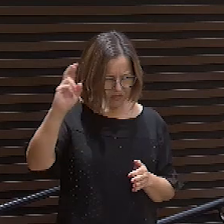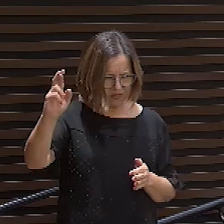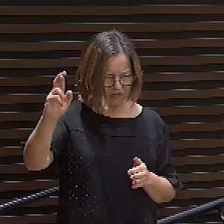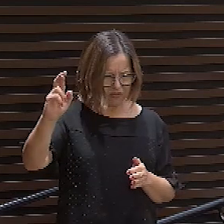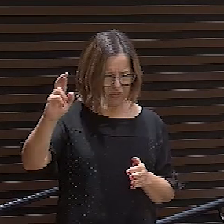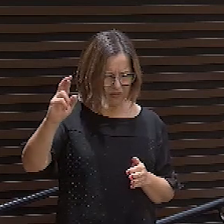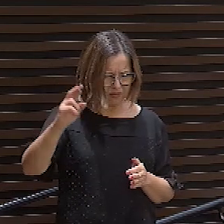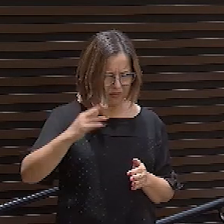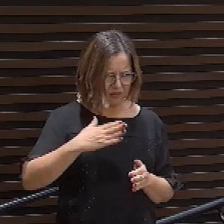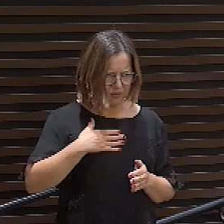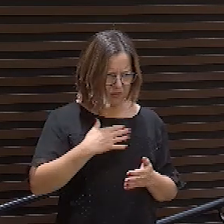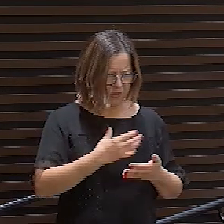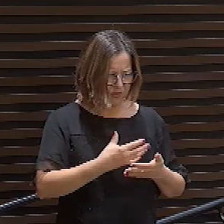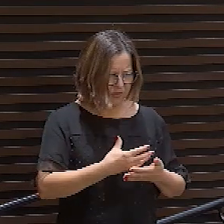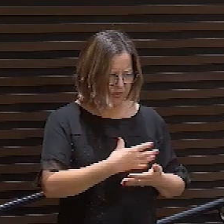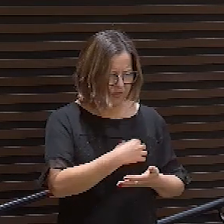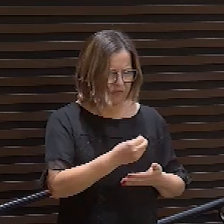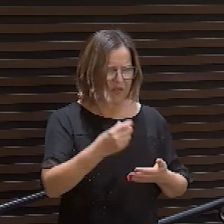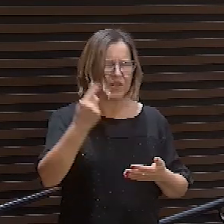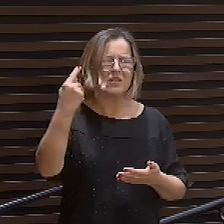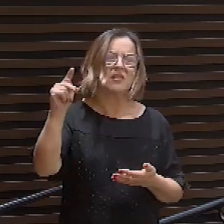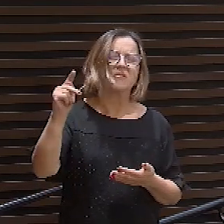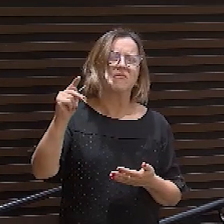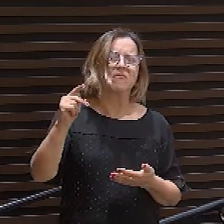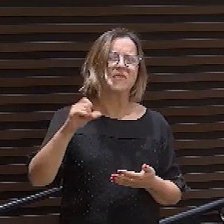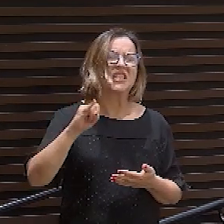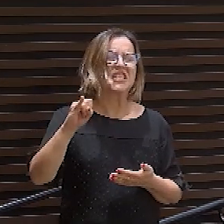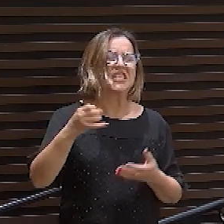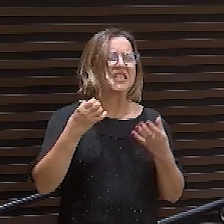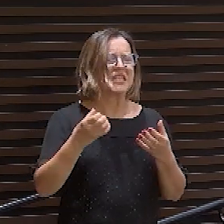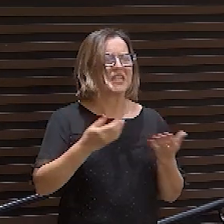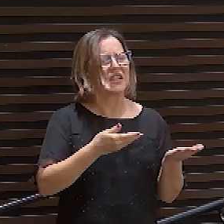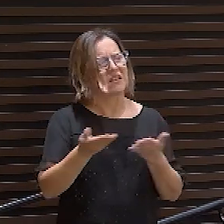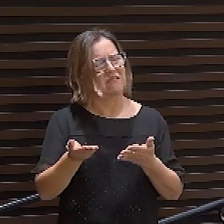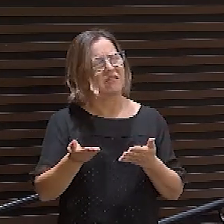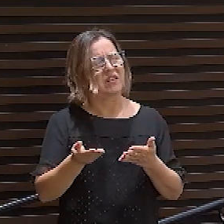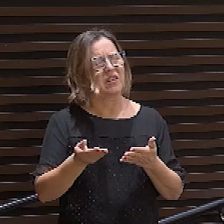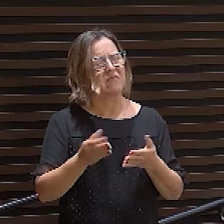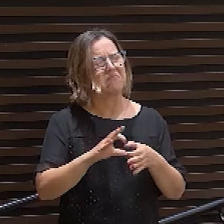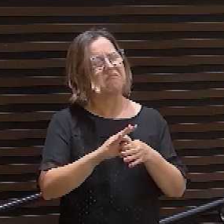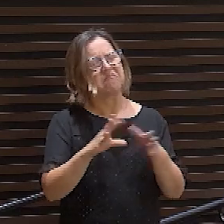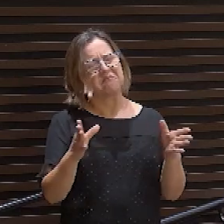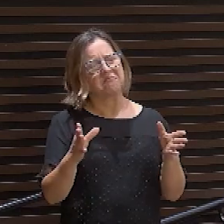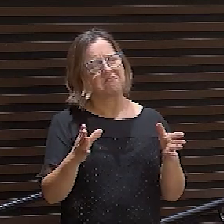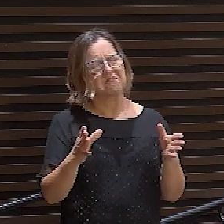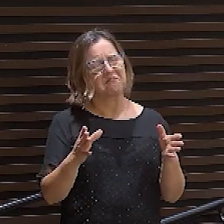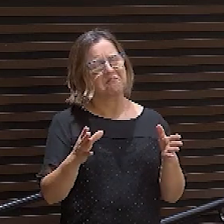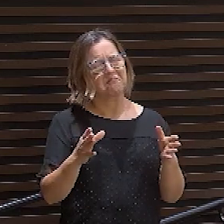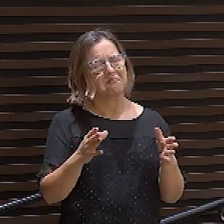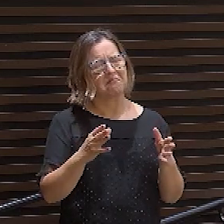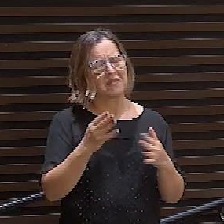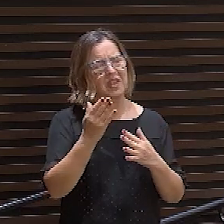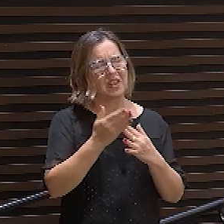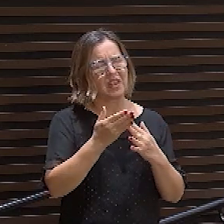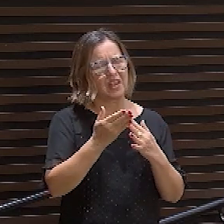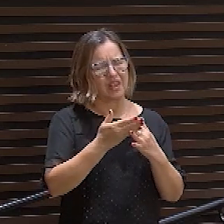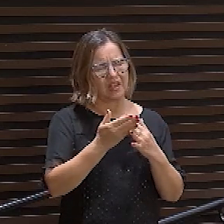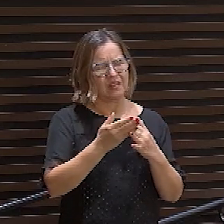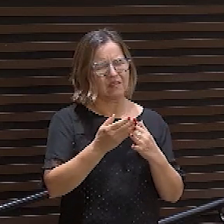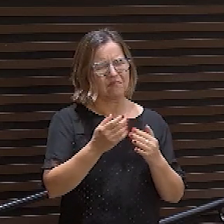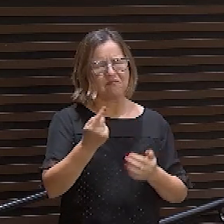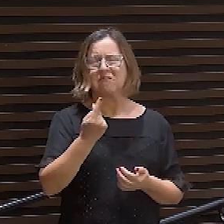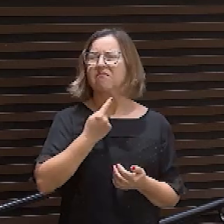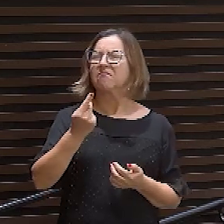teu. Se o Senhor quiser levar, pode levar. Entre nós dois não pode existir